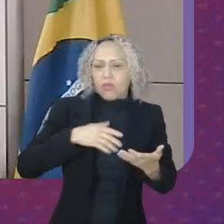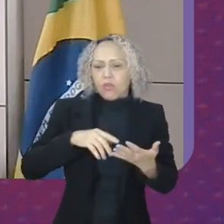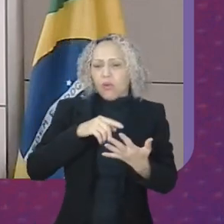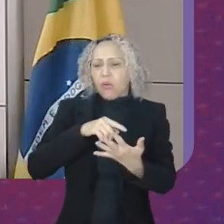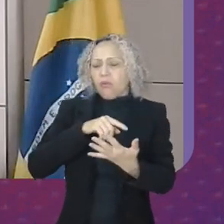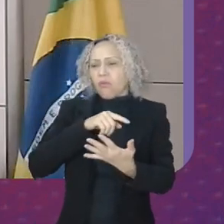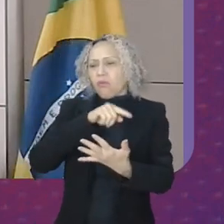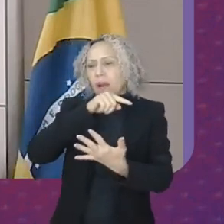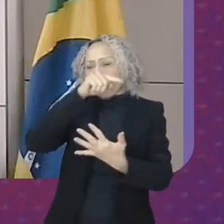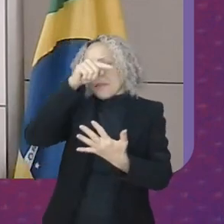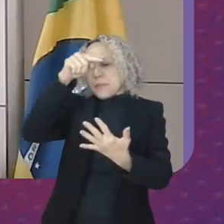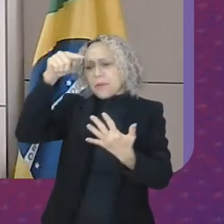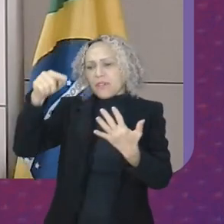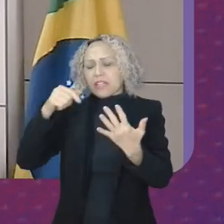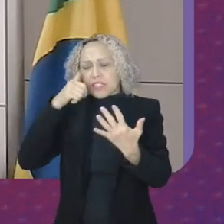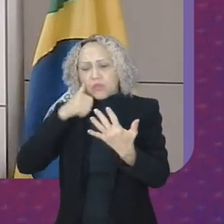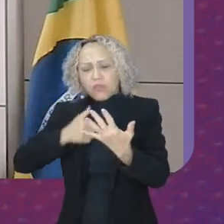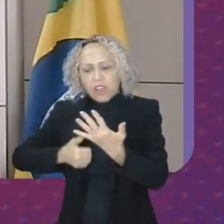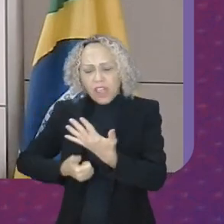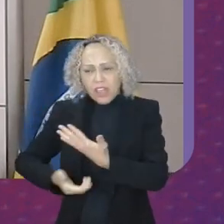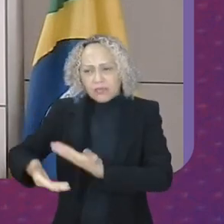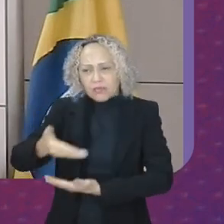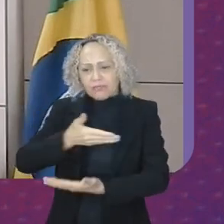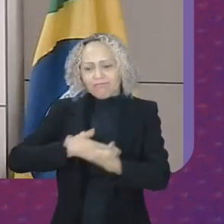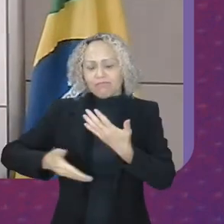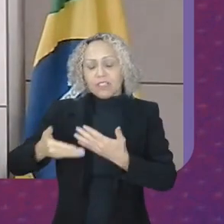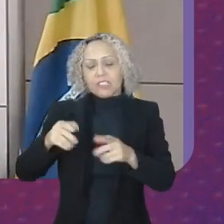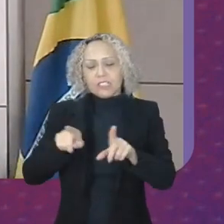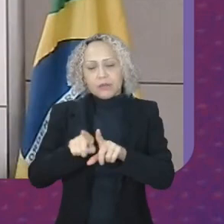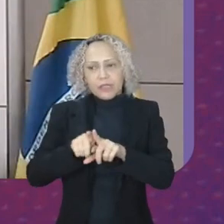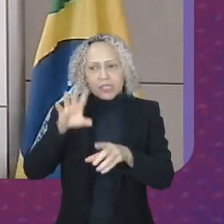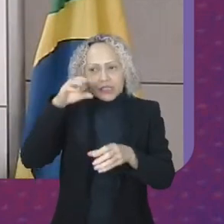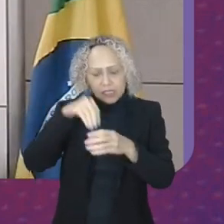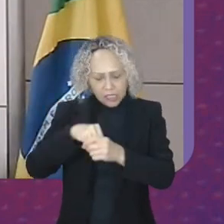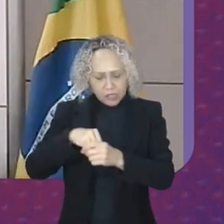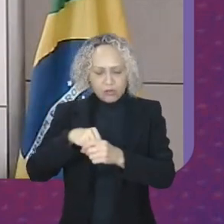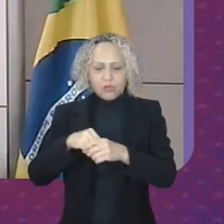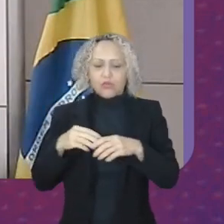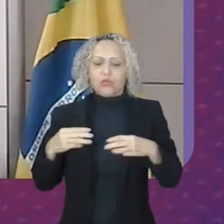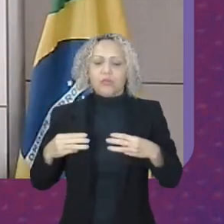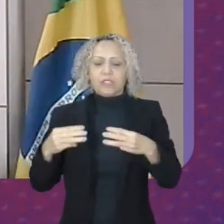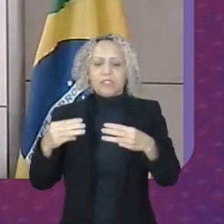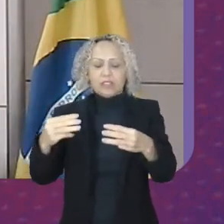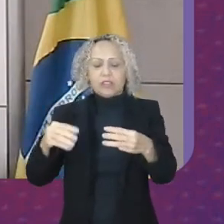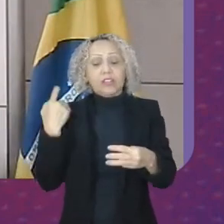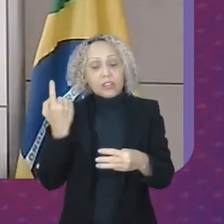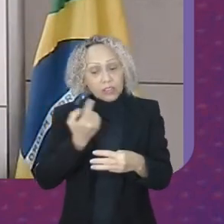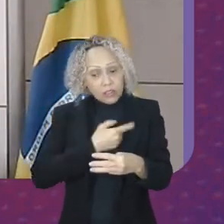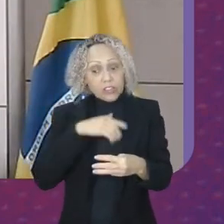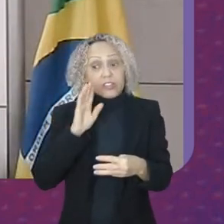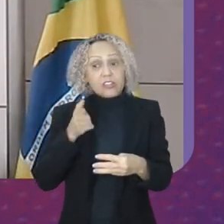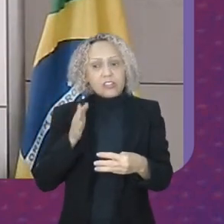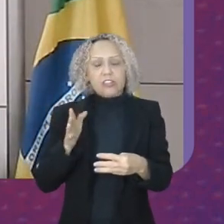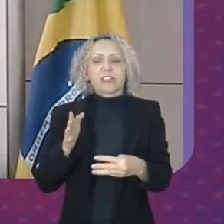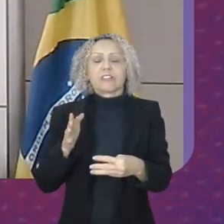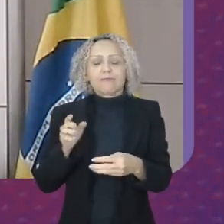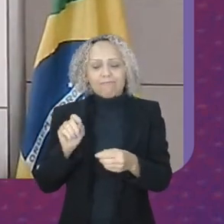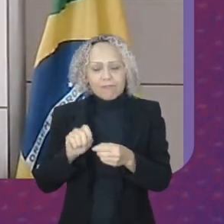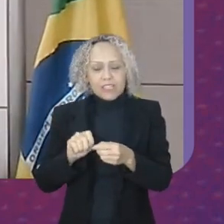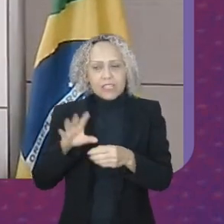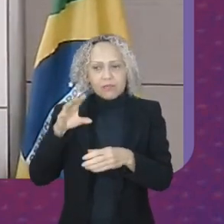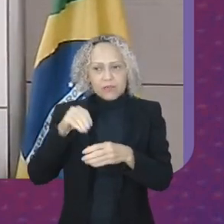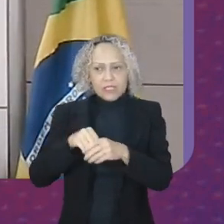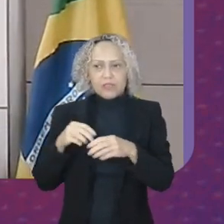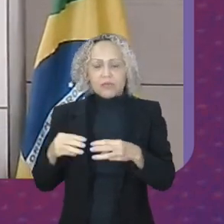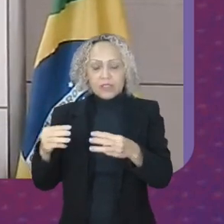intra-articulação dentro do próprio ministério, e é isso que nós temos feito juntas. É fundamental. Esse ministério foi criado com uma